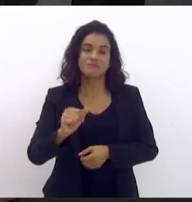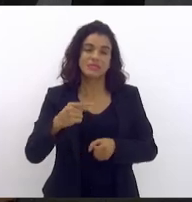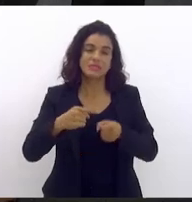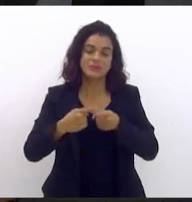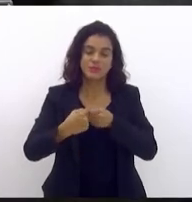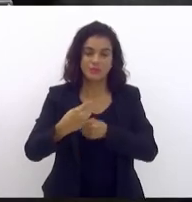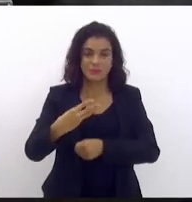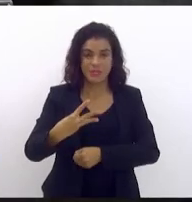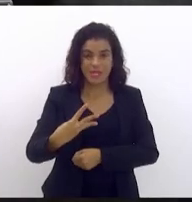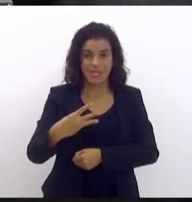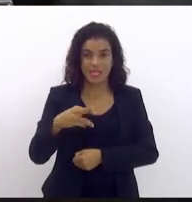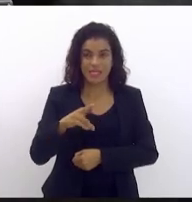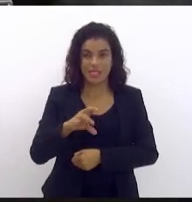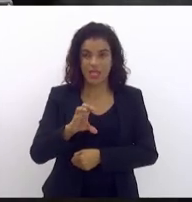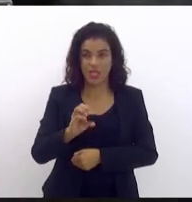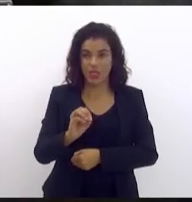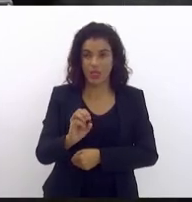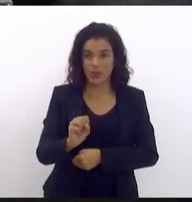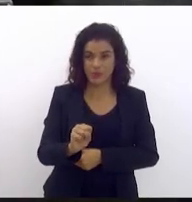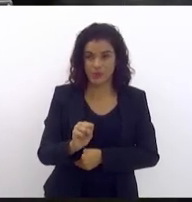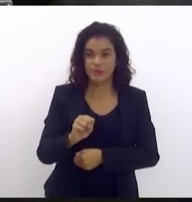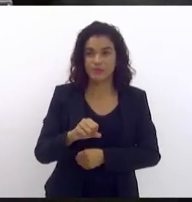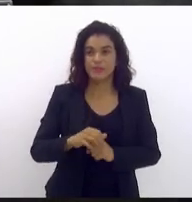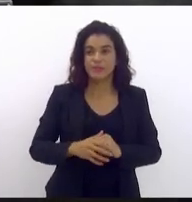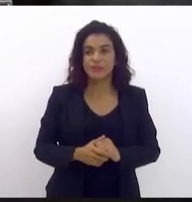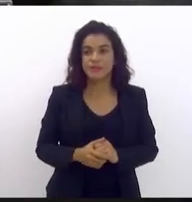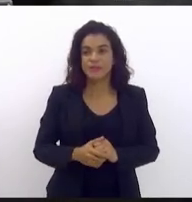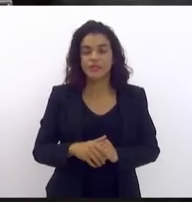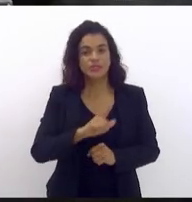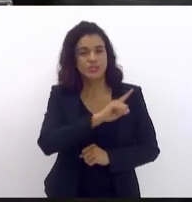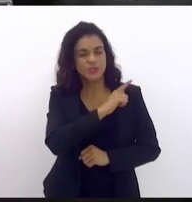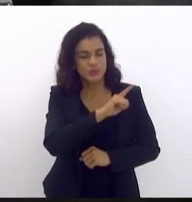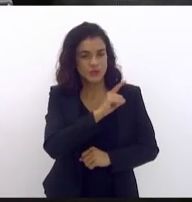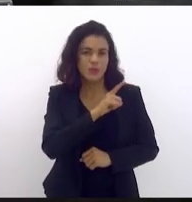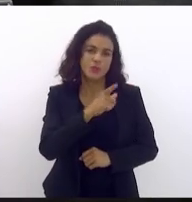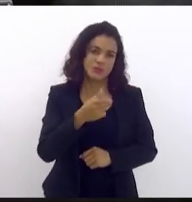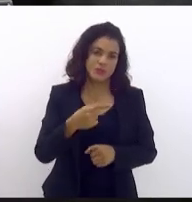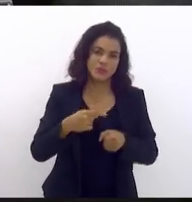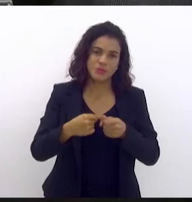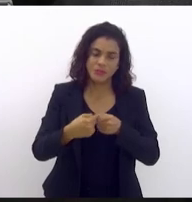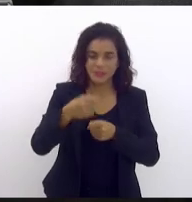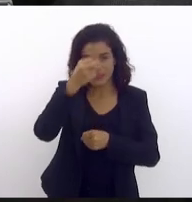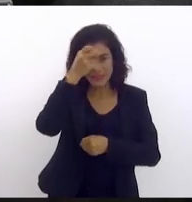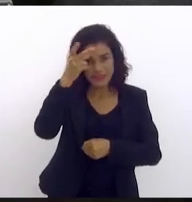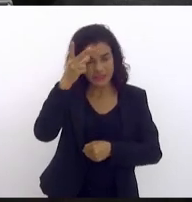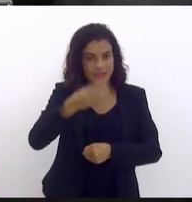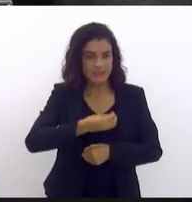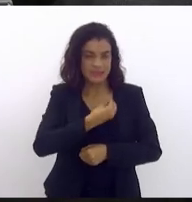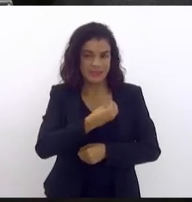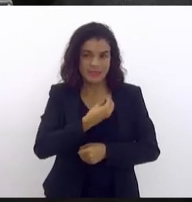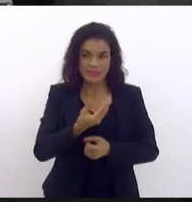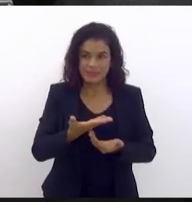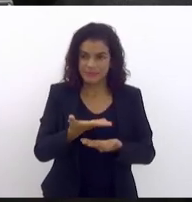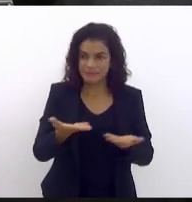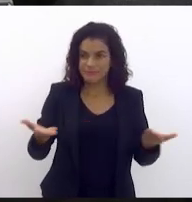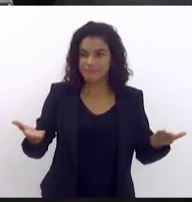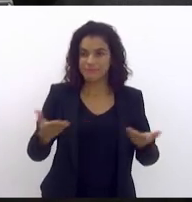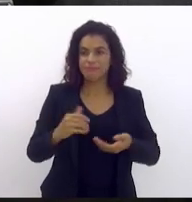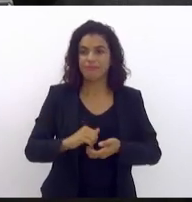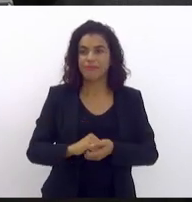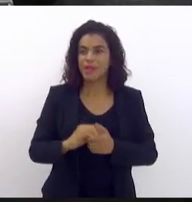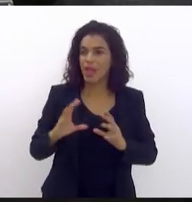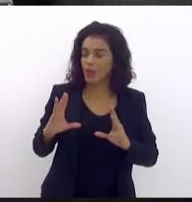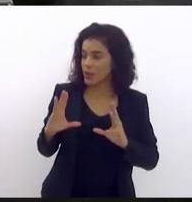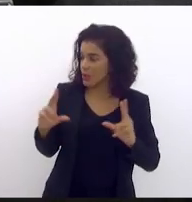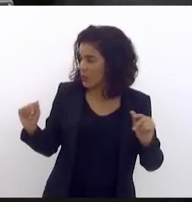todos os gestores municipais que se encontram nesse dia tão especial e eu quero aqui a minha fala a gente ouviu todos os componentes da